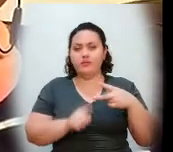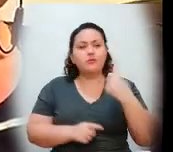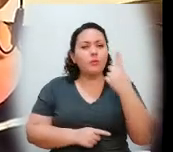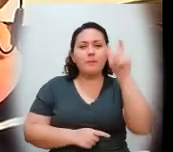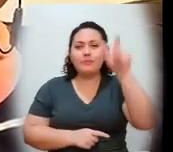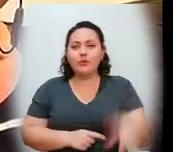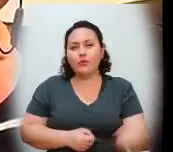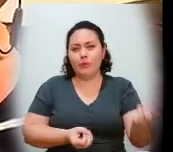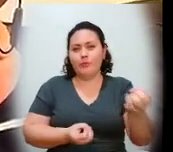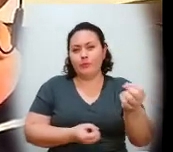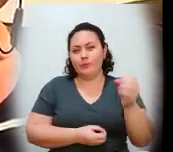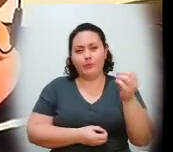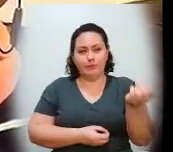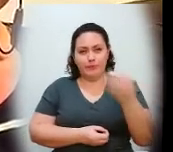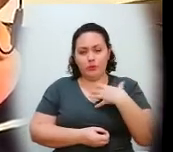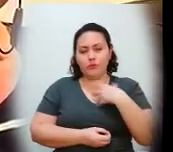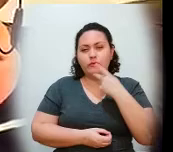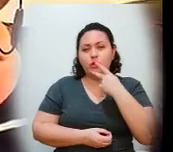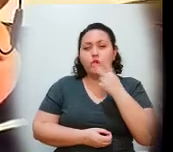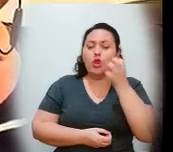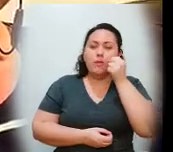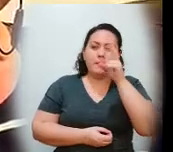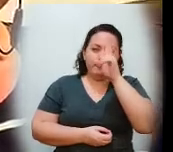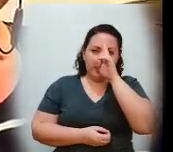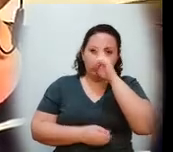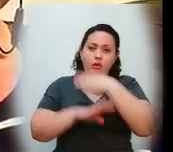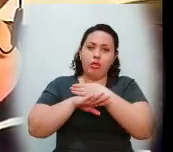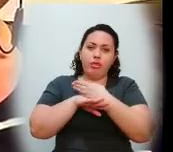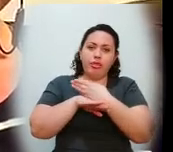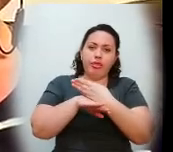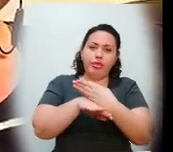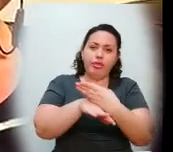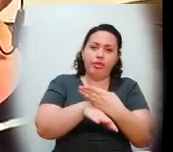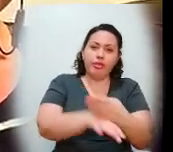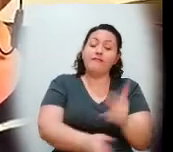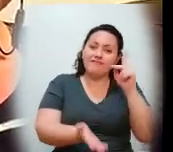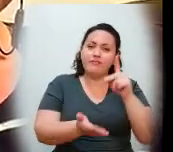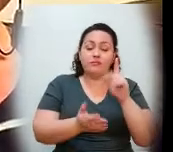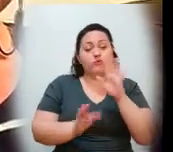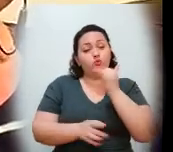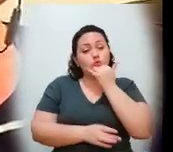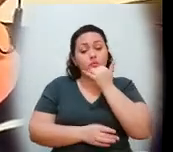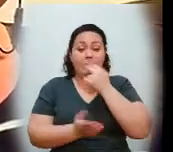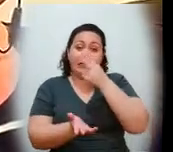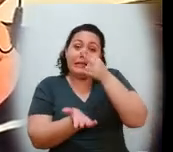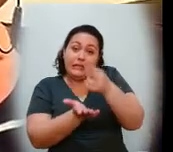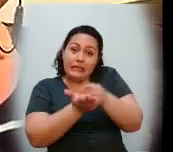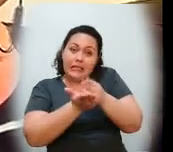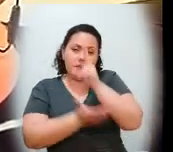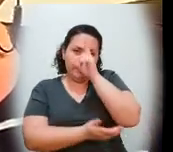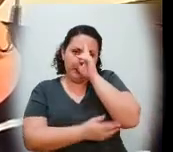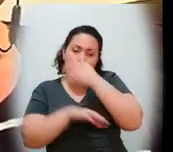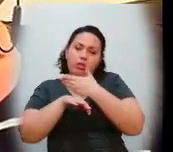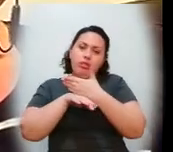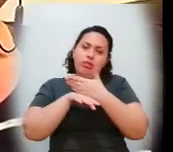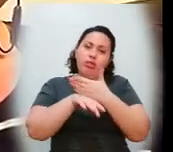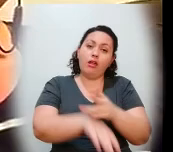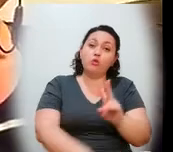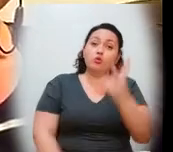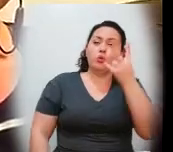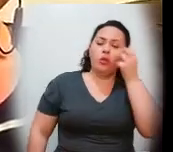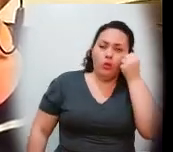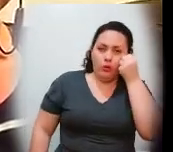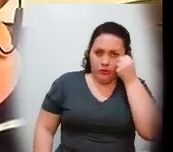ali que vai dormir à meia-noite e acaba vai deitar à meia-noite e acaba dormindo às 2,